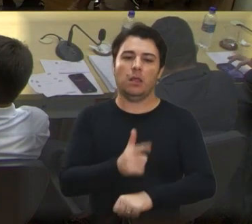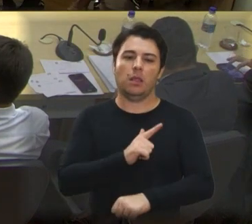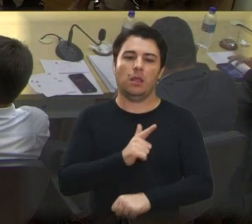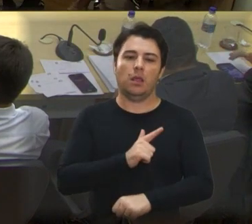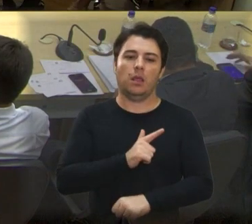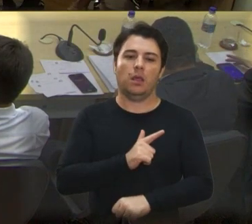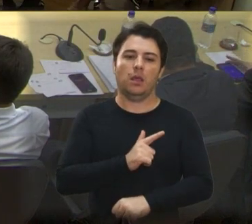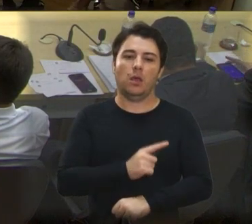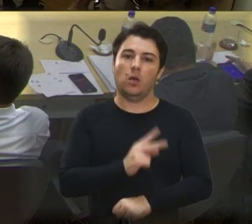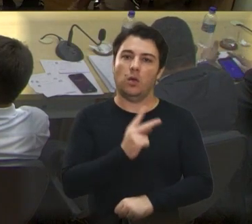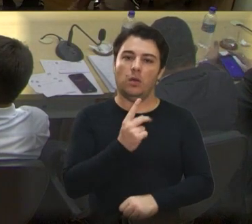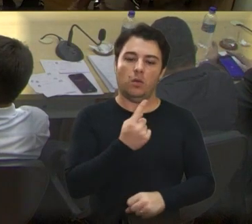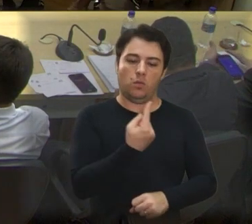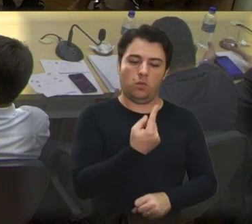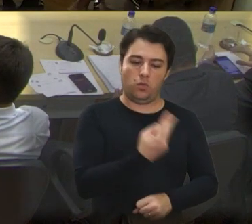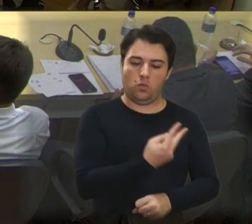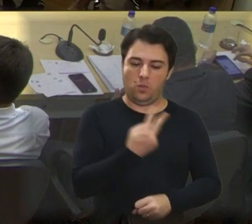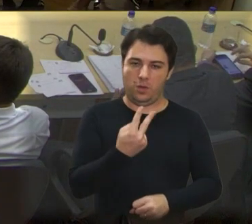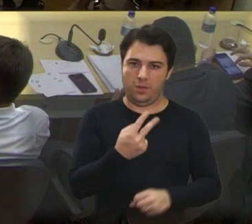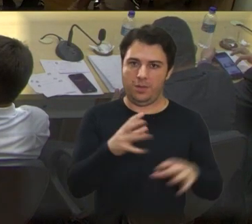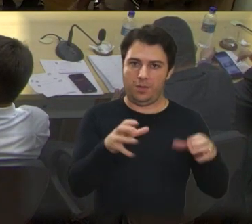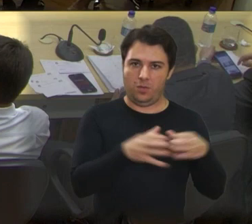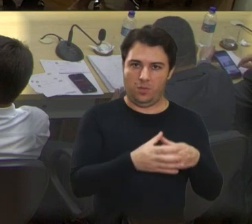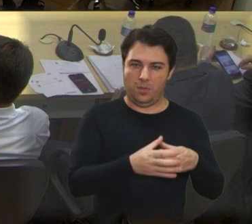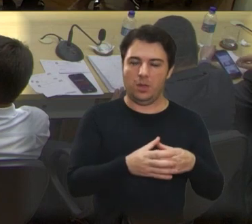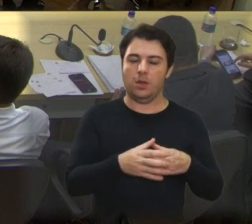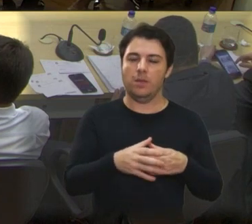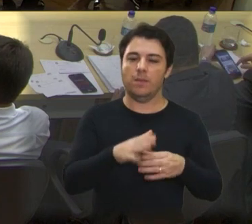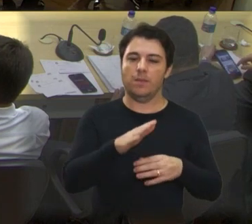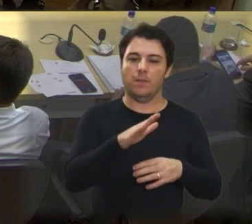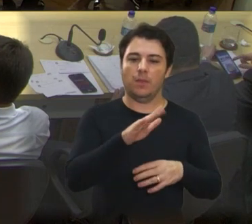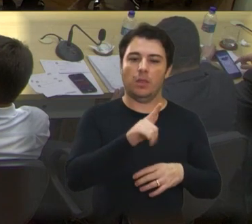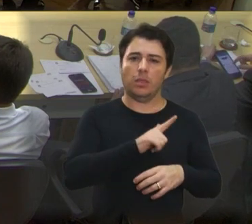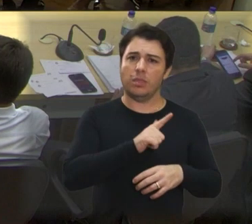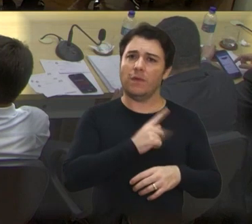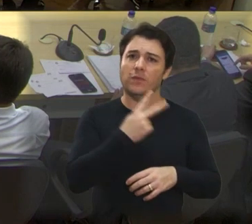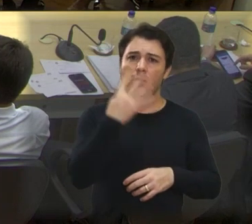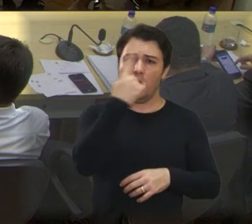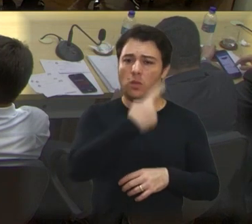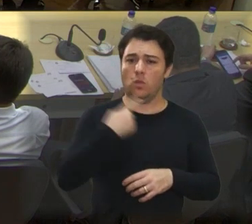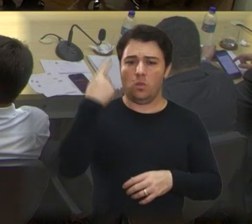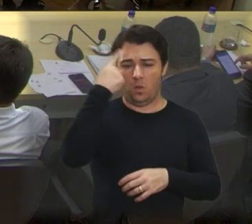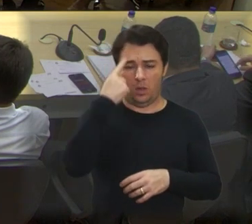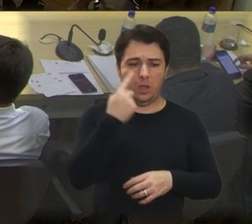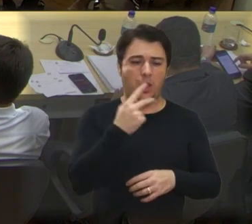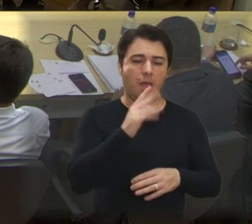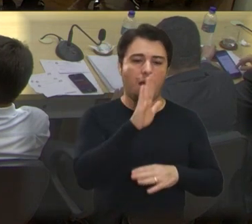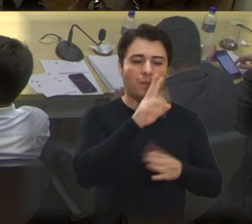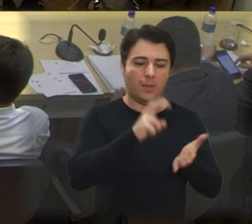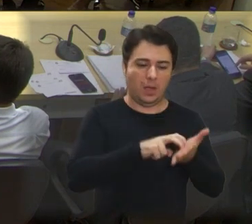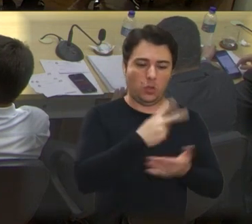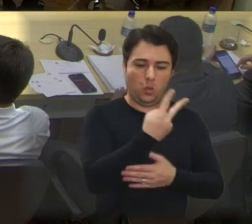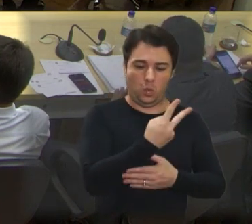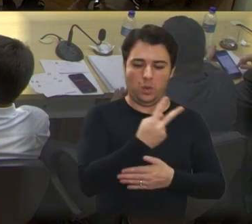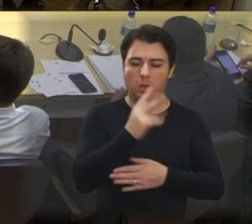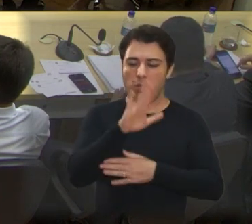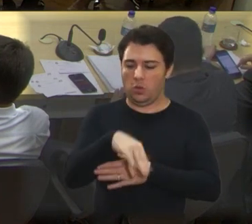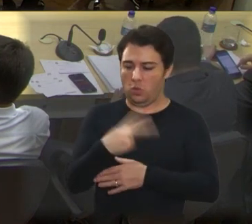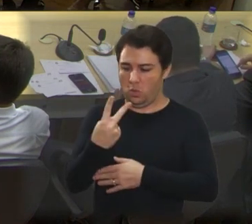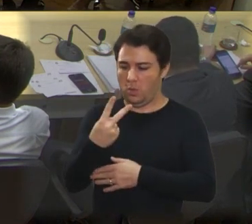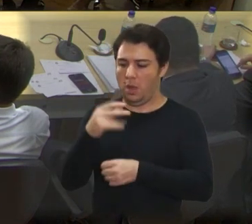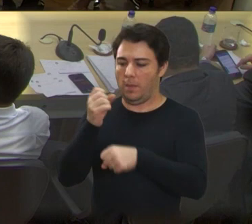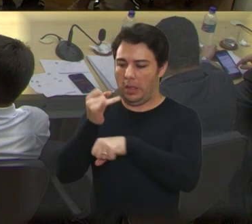são duas equipes de manhã duas equipe à tarde uma madrugada ou seja 24 horas nós temos eletricista na rua para atendimento emergencial